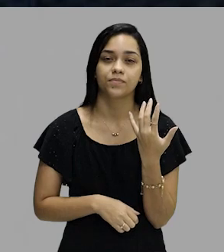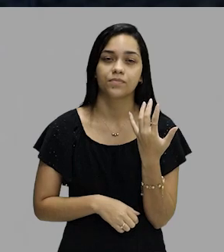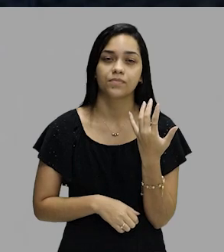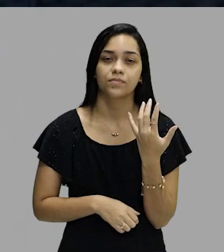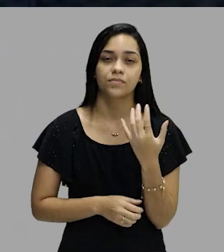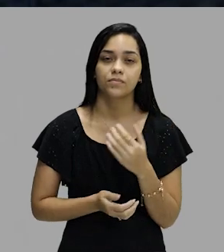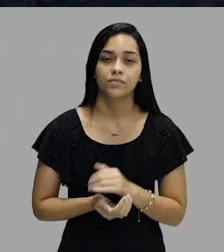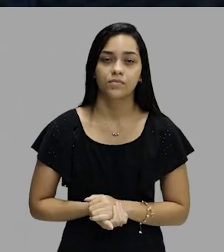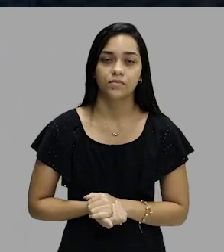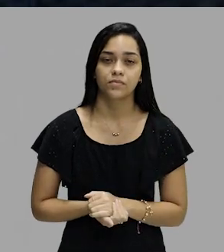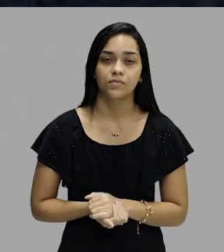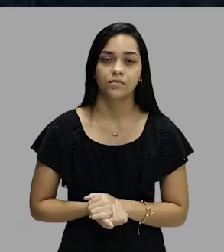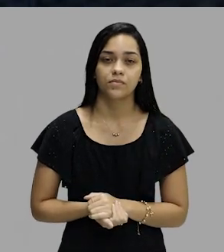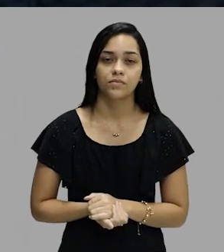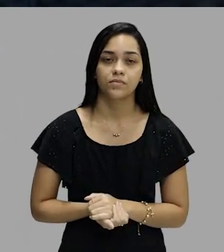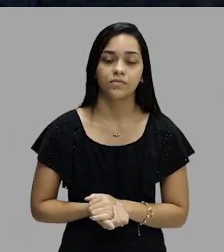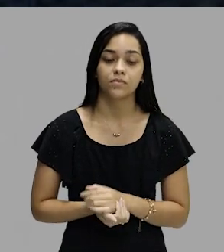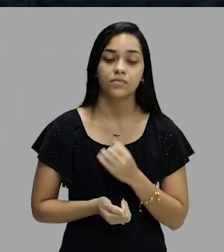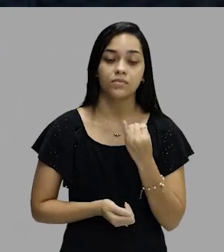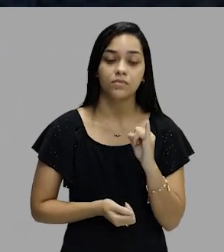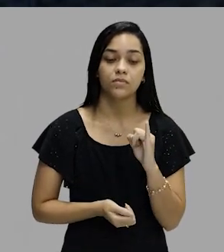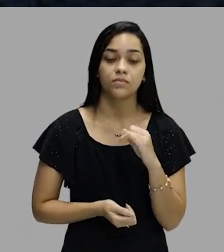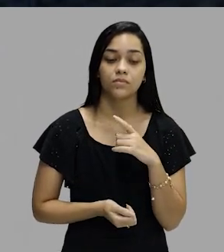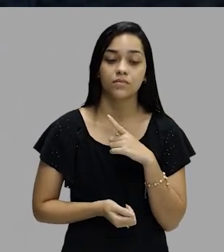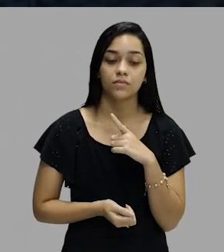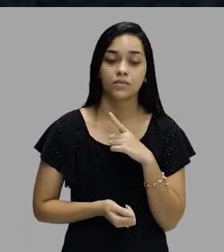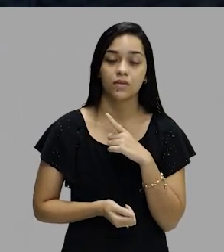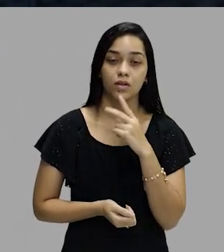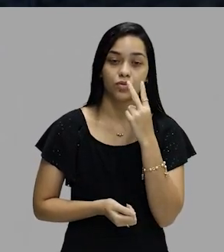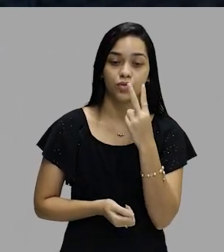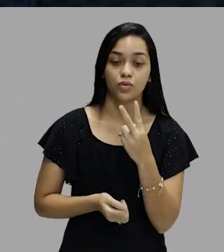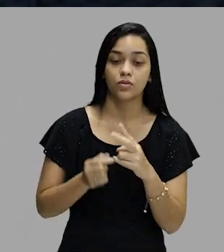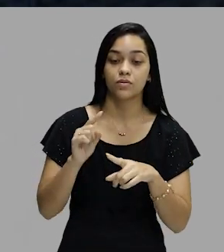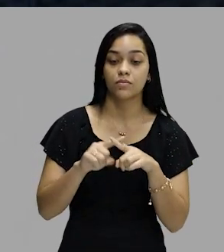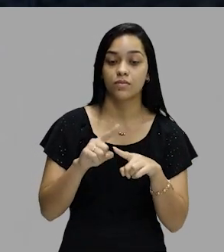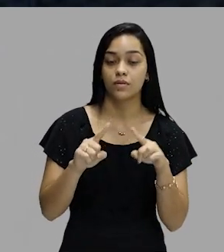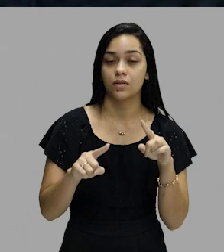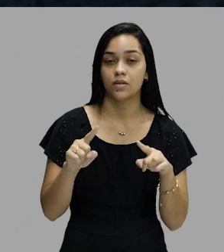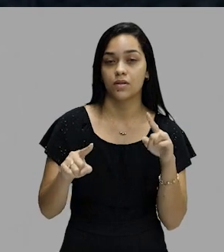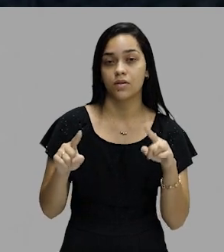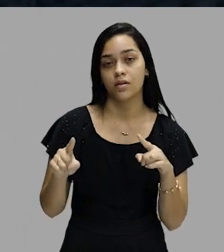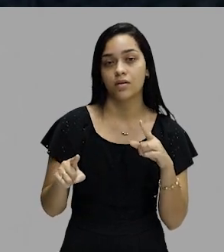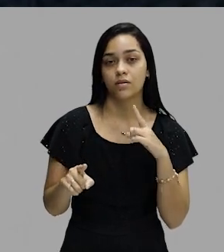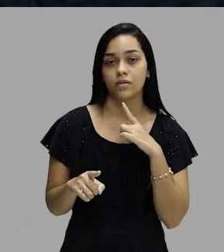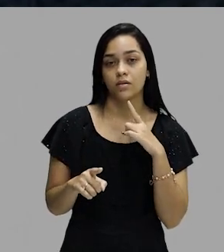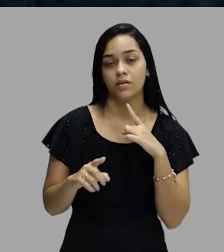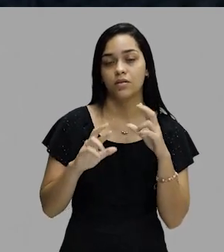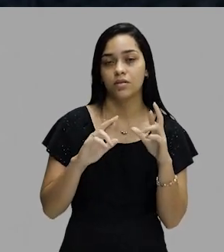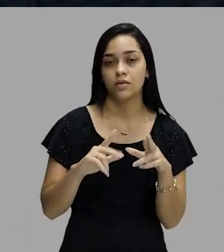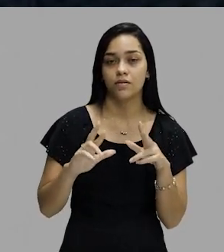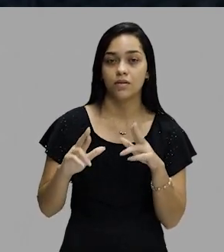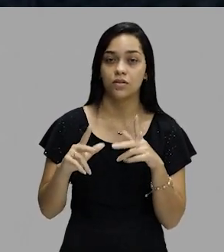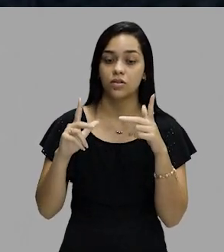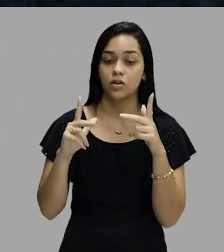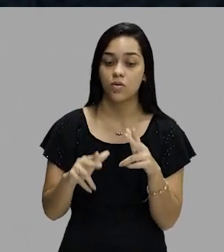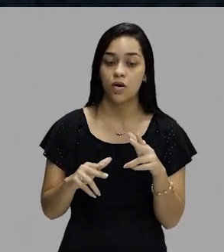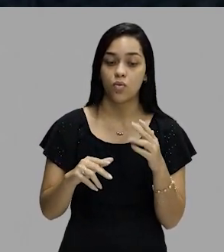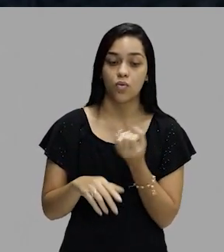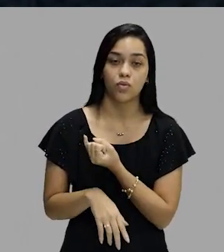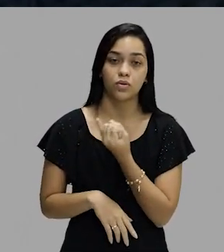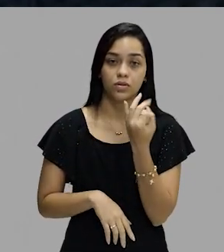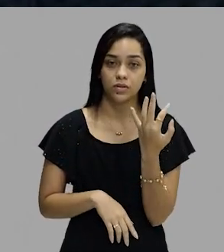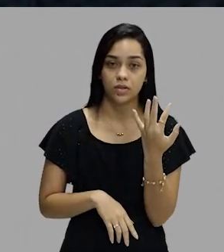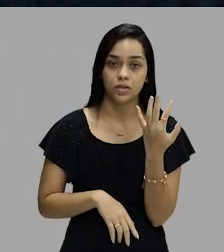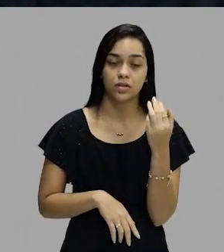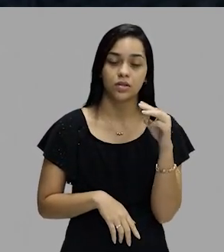Certo? Se eu tiver dois materiais, né, em frascos diferentes de mesma quantidade, né,